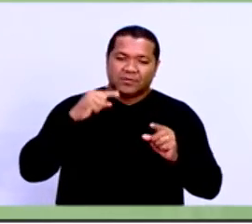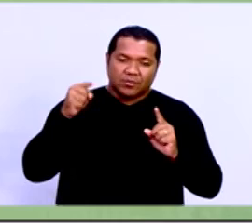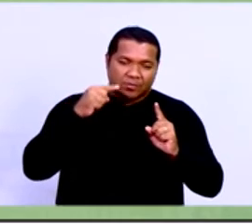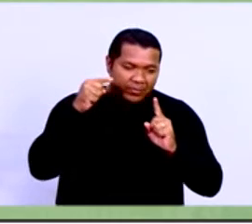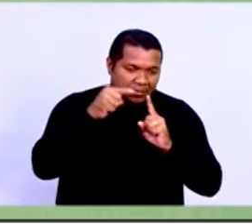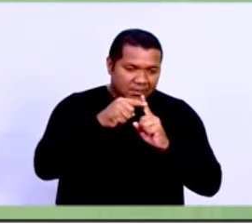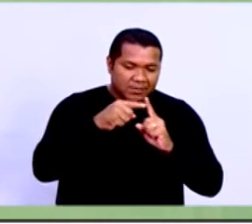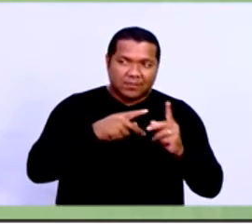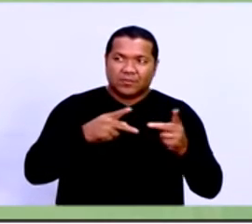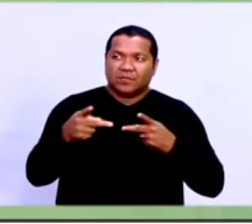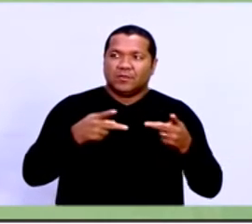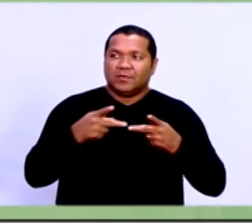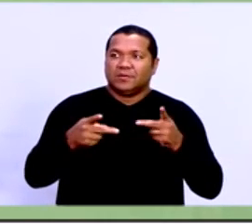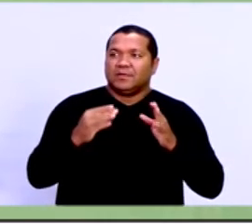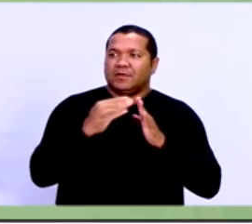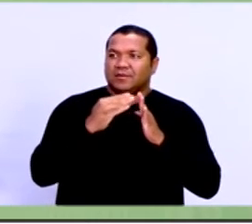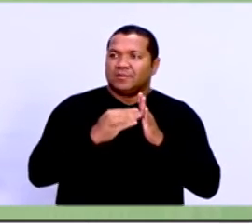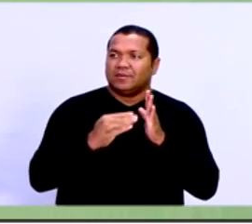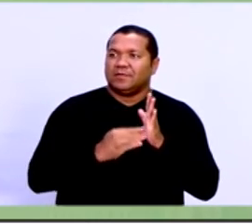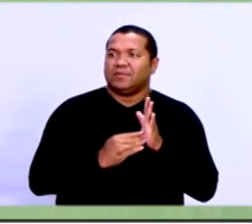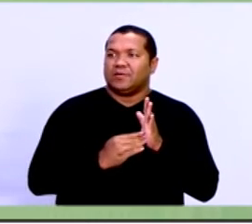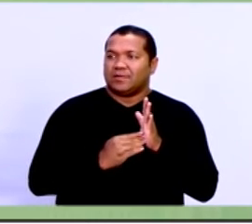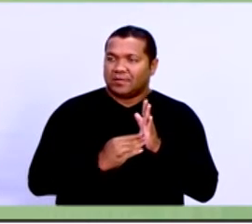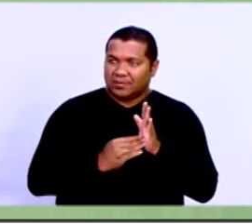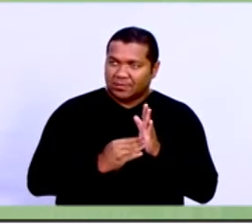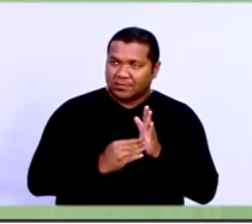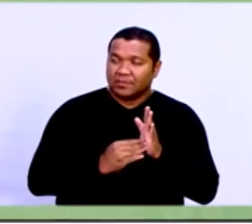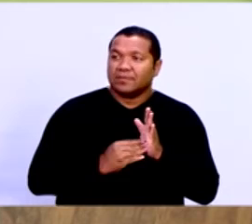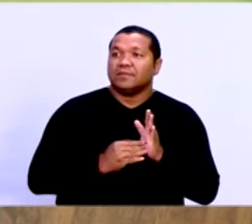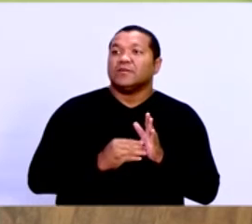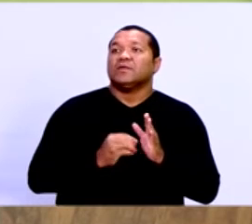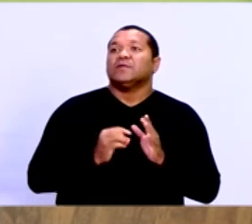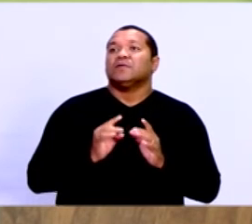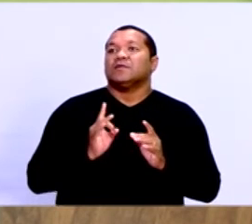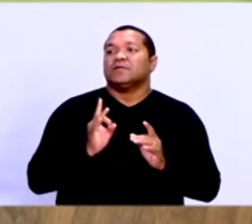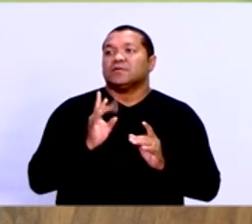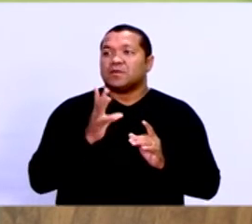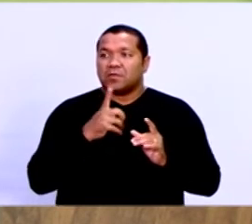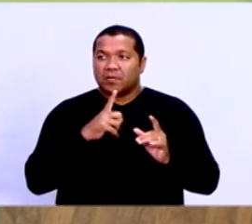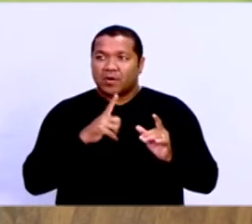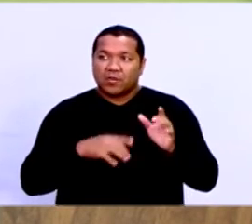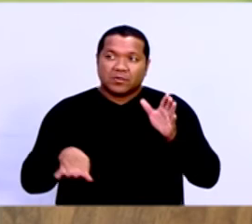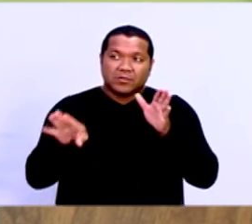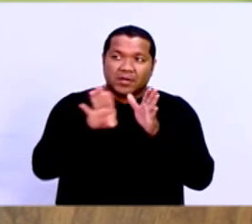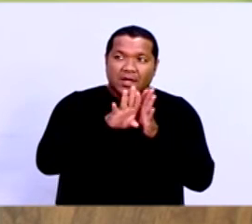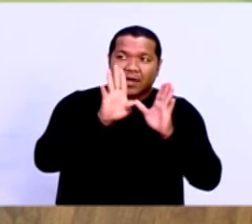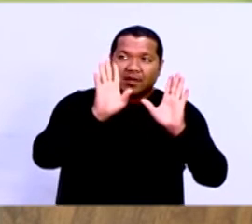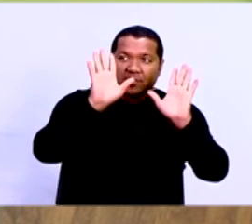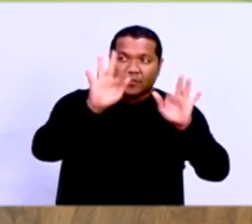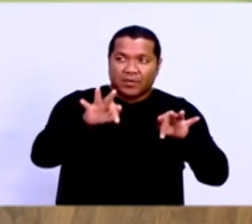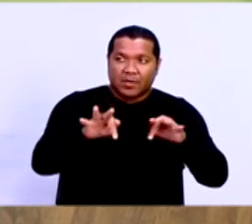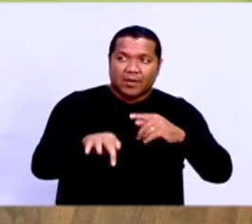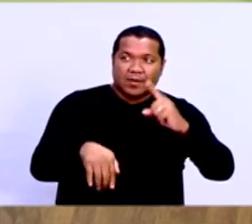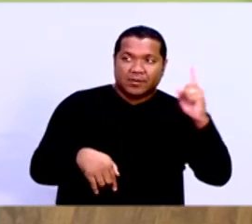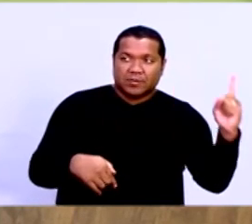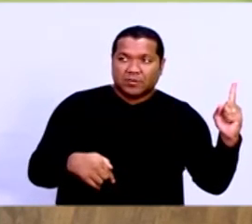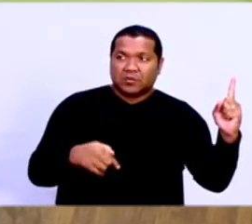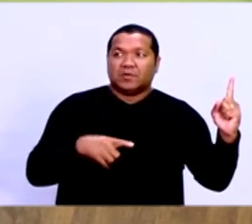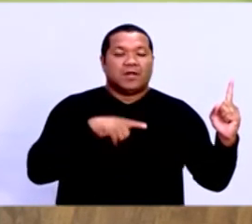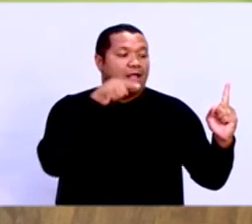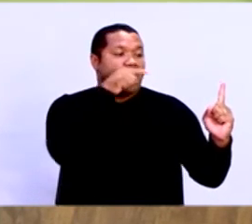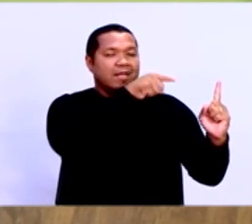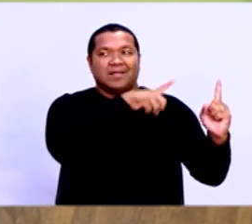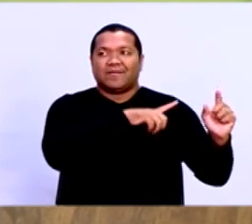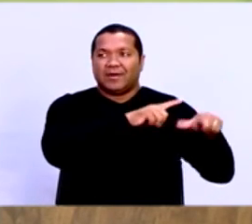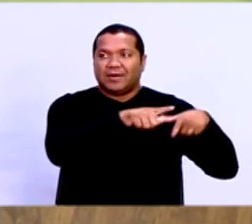projeto de software gente pra quando chegar lá no usuário final que realmente não tenha mais nenhum